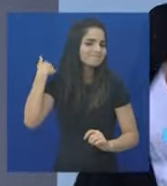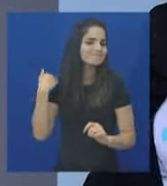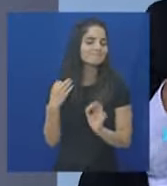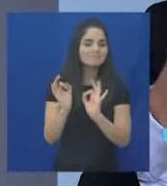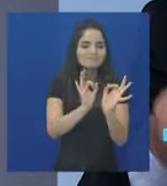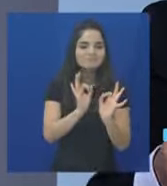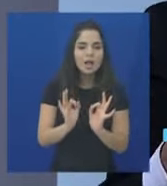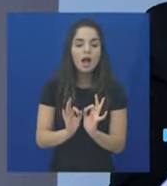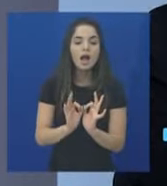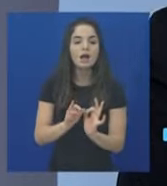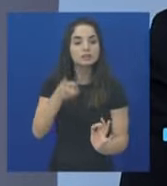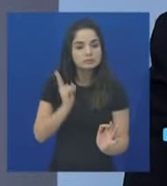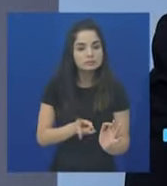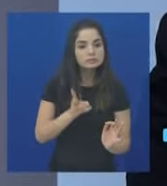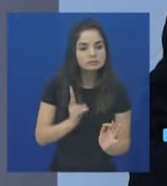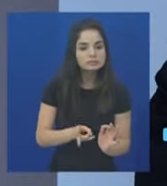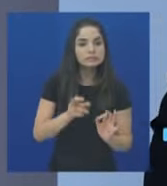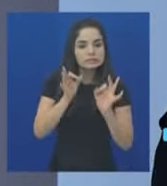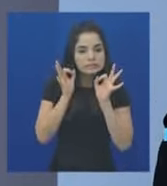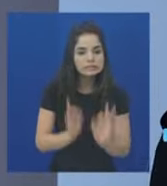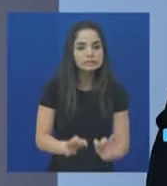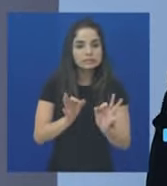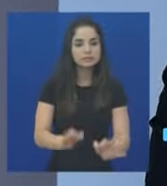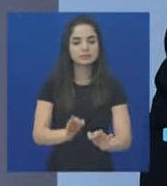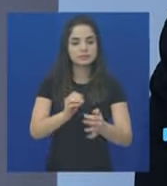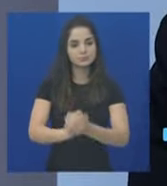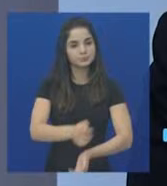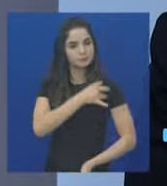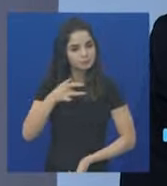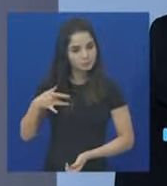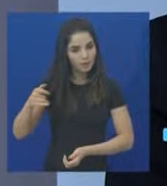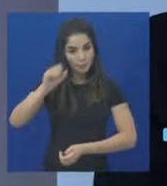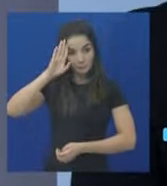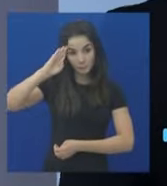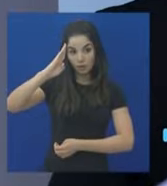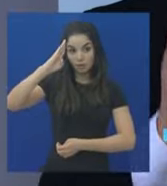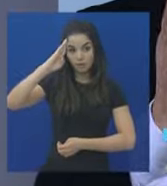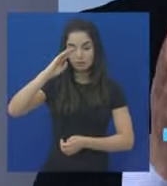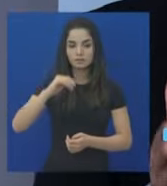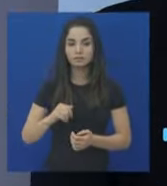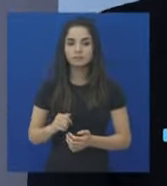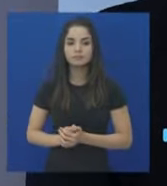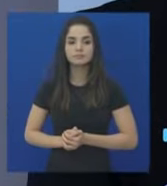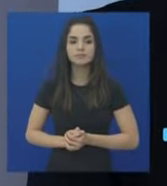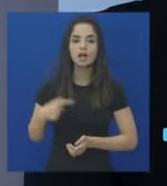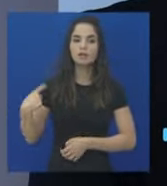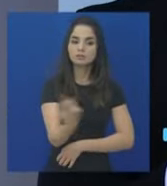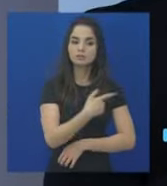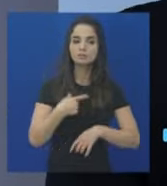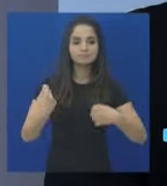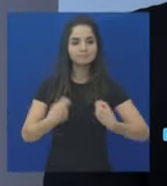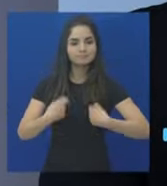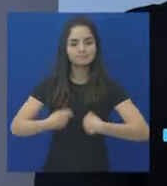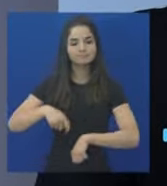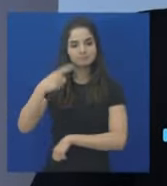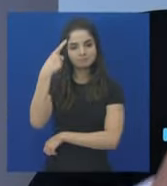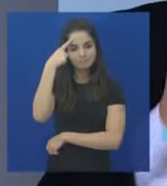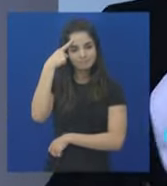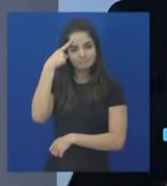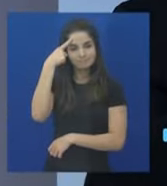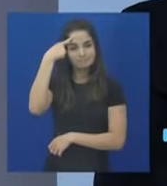permanecendo com os acertos. A saúde vai continuar sendo prioridade, a gente precisa ter a consciência